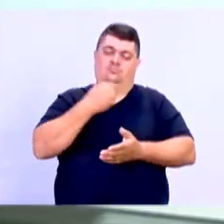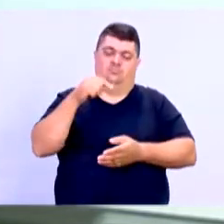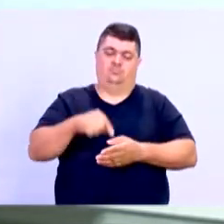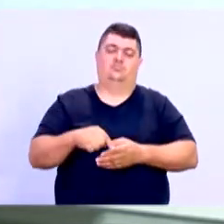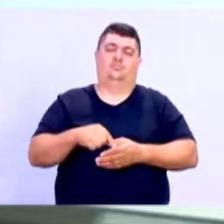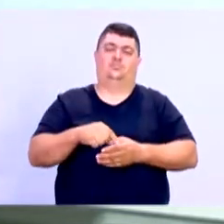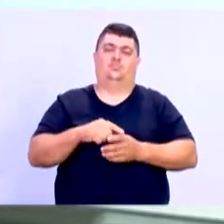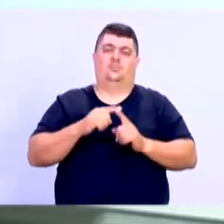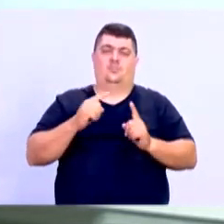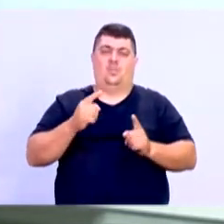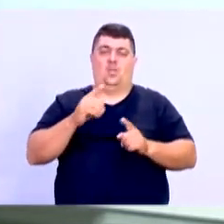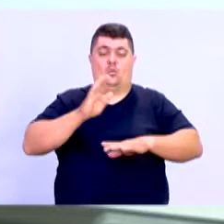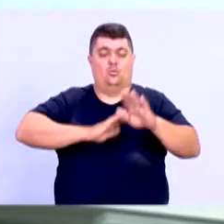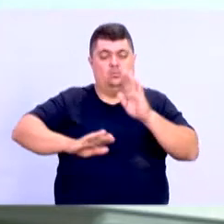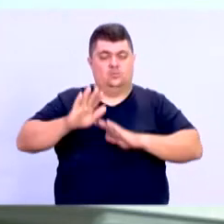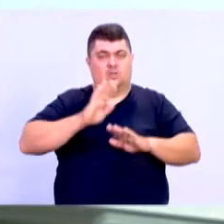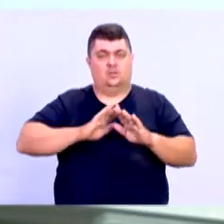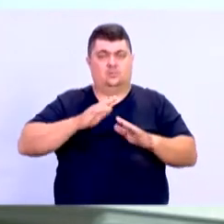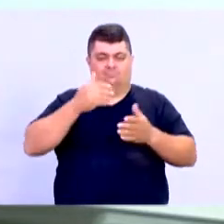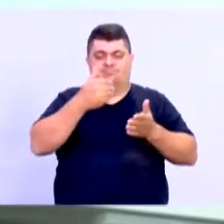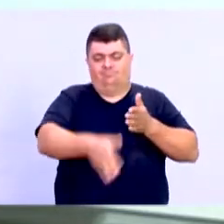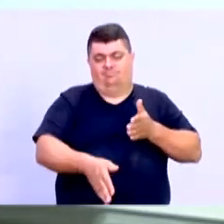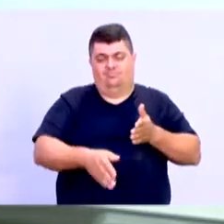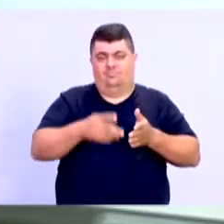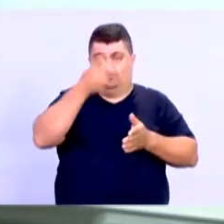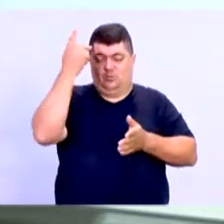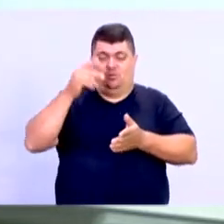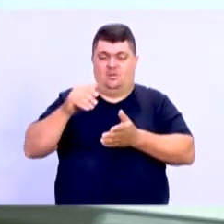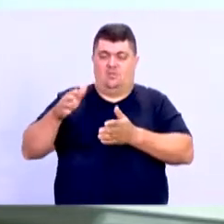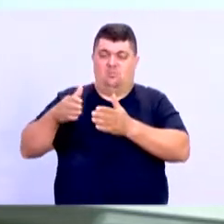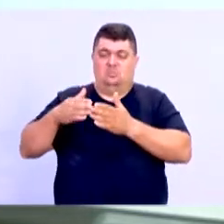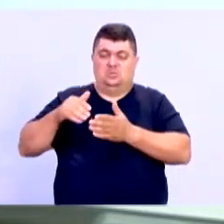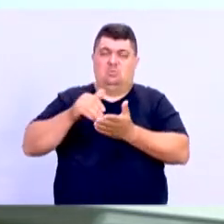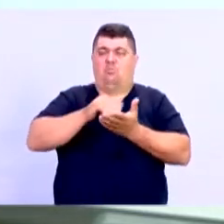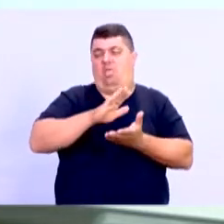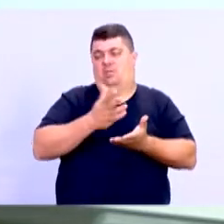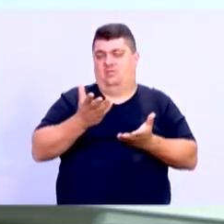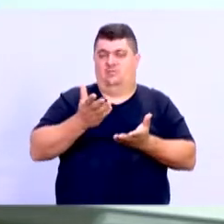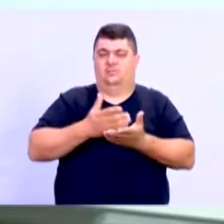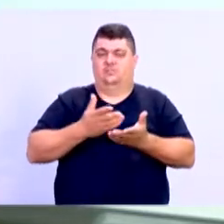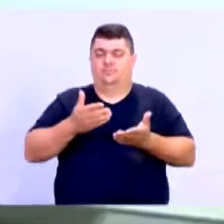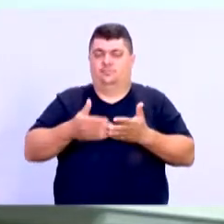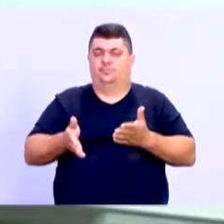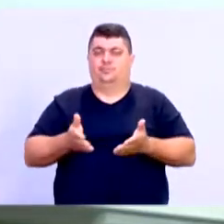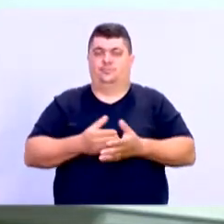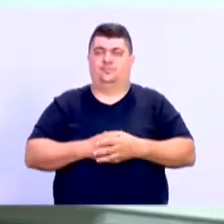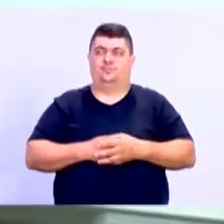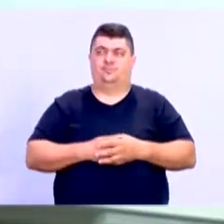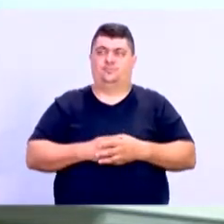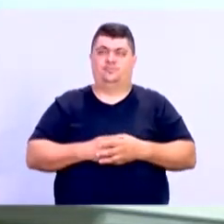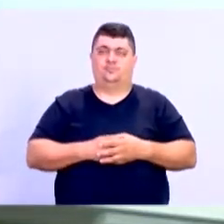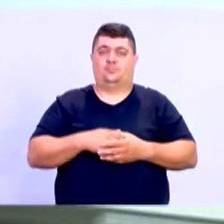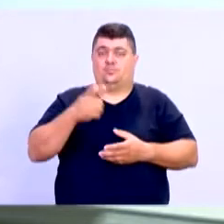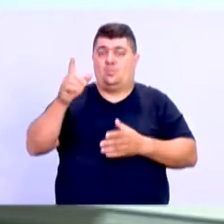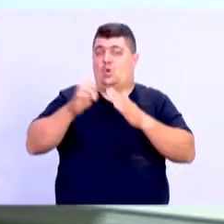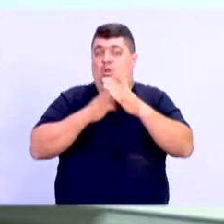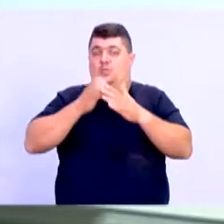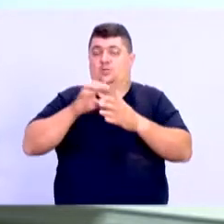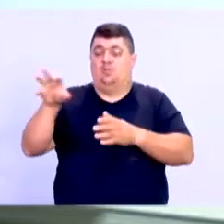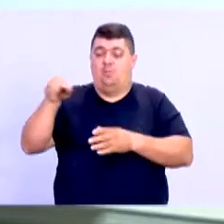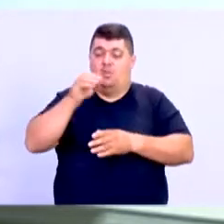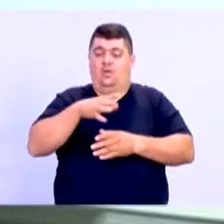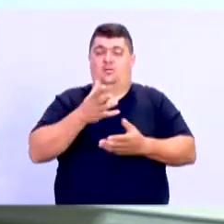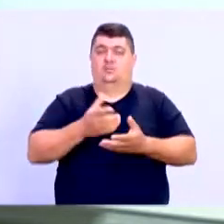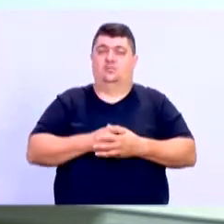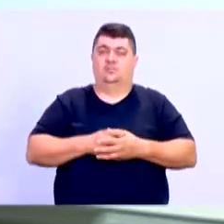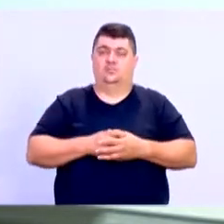empresa. Por isso, muito cuidado para não perder um ótimo talento dentro da organização. Perder para outra empresa. De